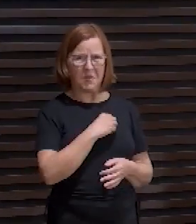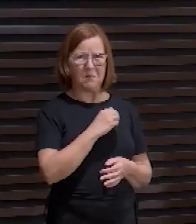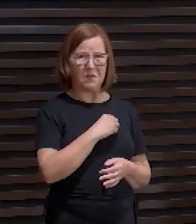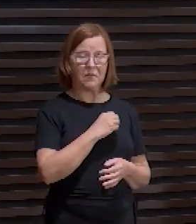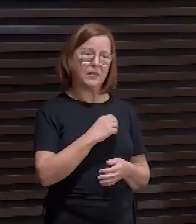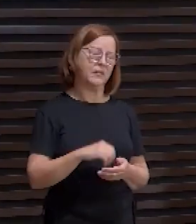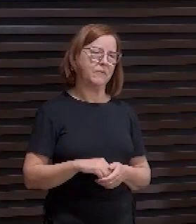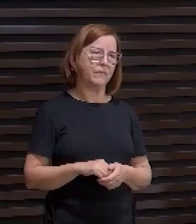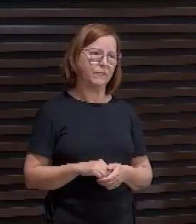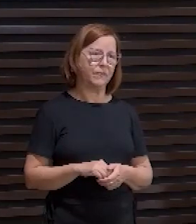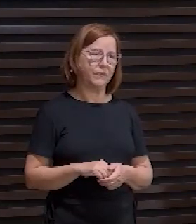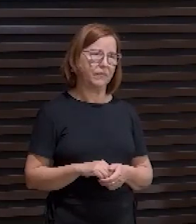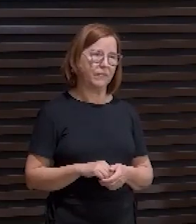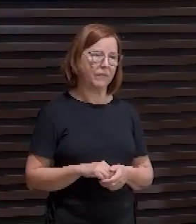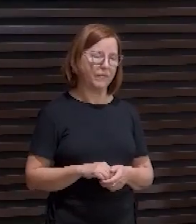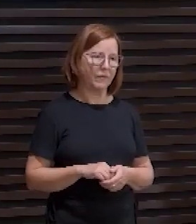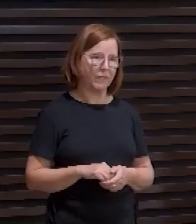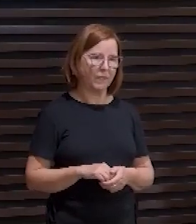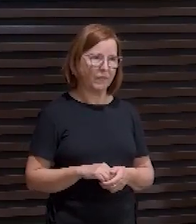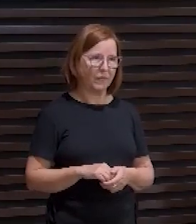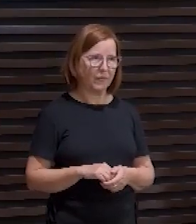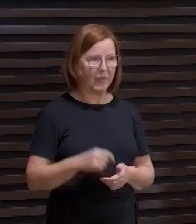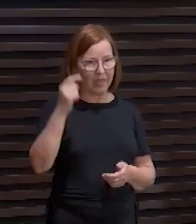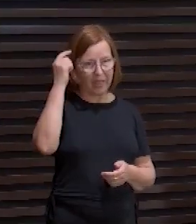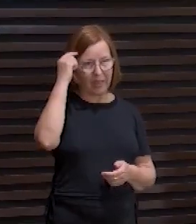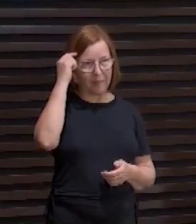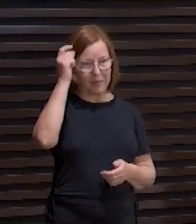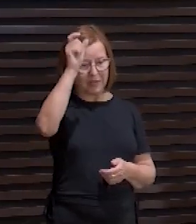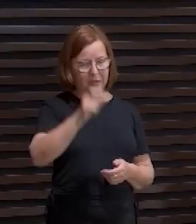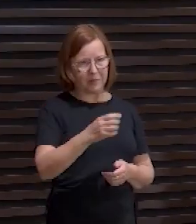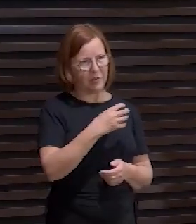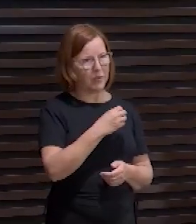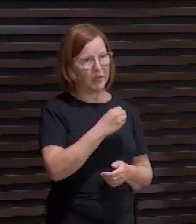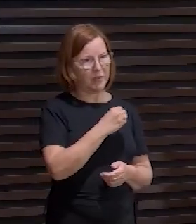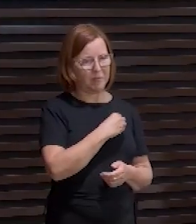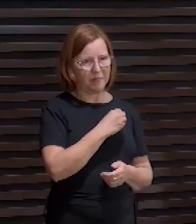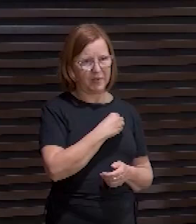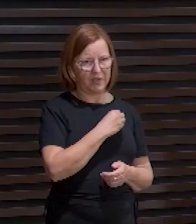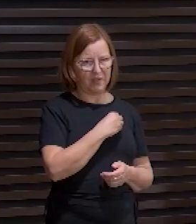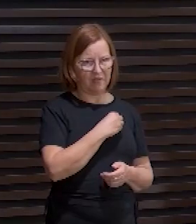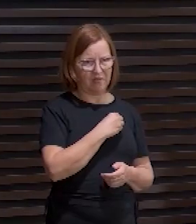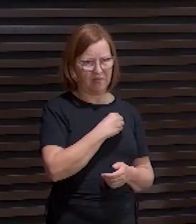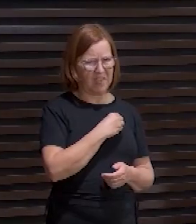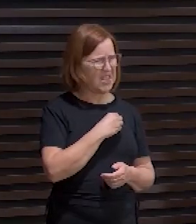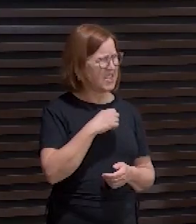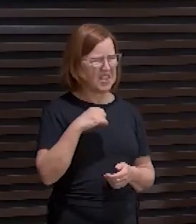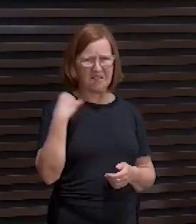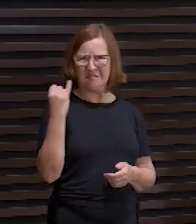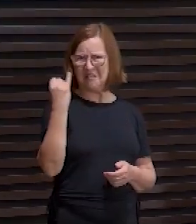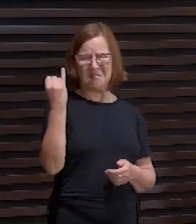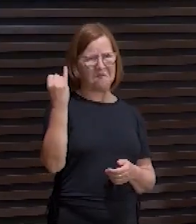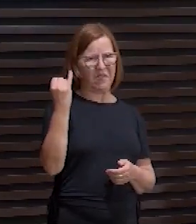Não tem sentido para a mente humana caída não ser recíproco a uma ofensa. Se eu for ferido com